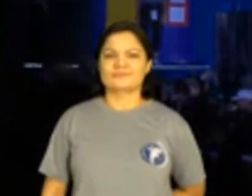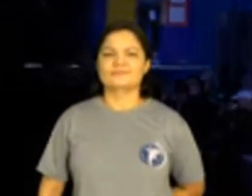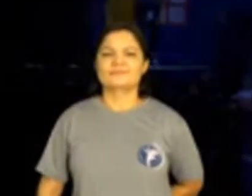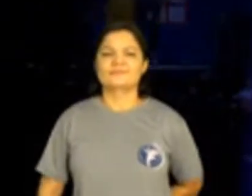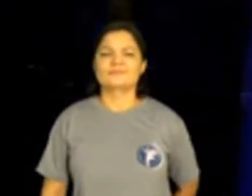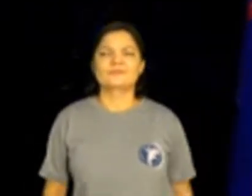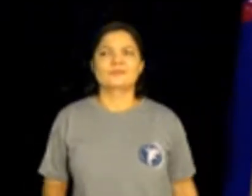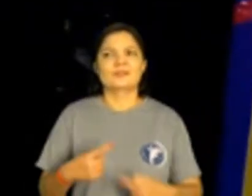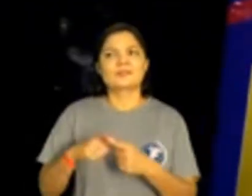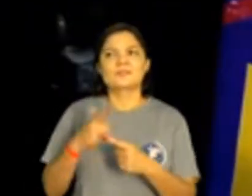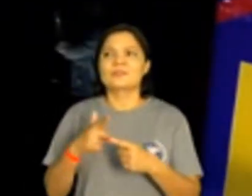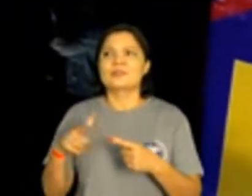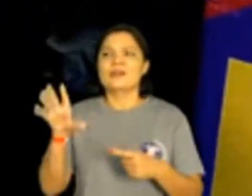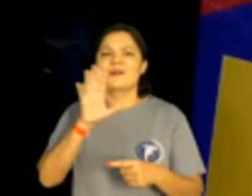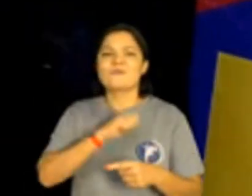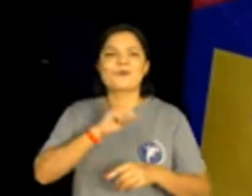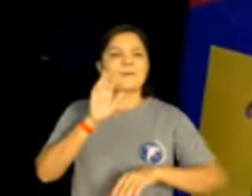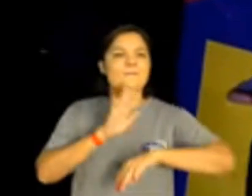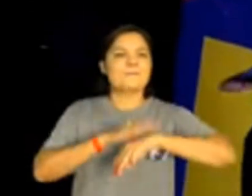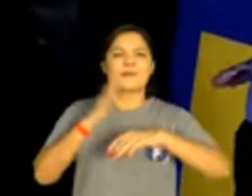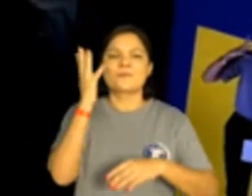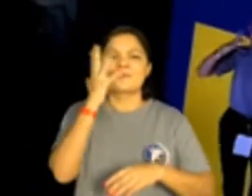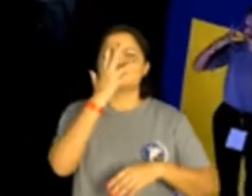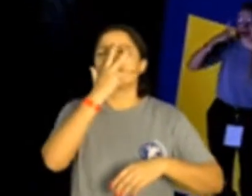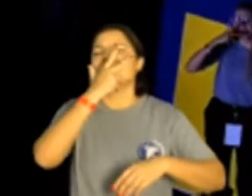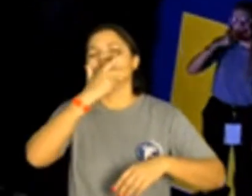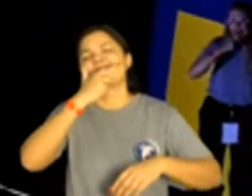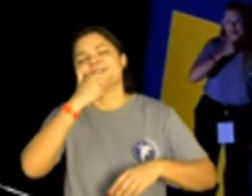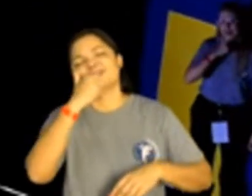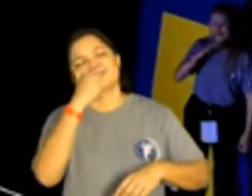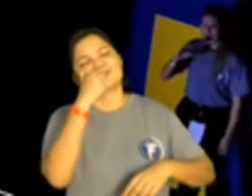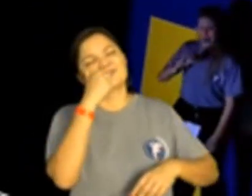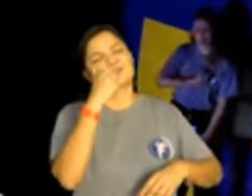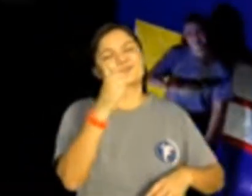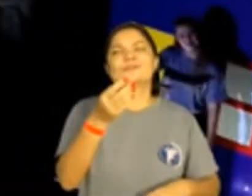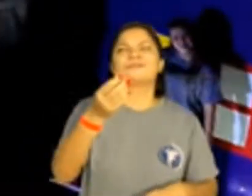existe amor mais bonito do que amar a moda antiga.